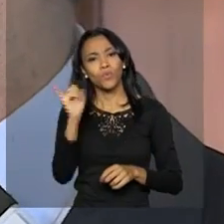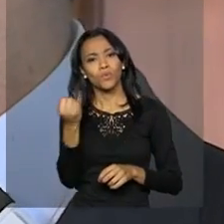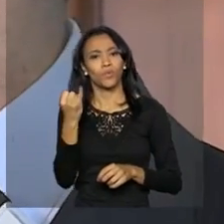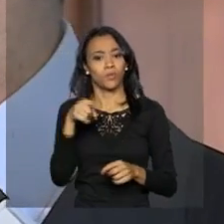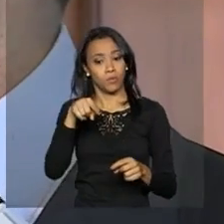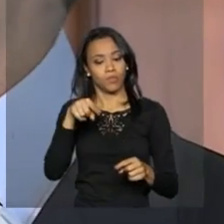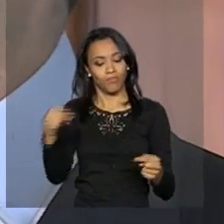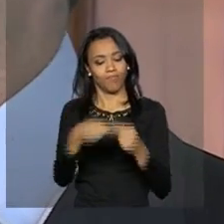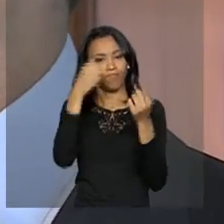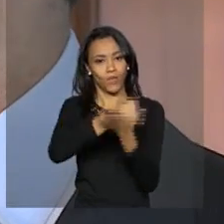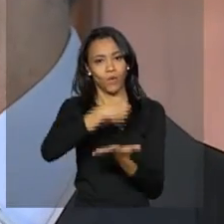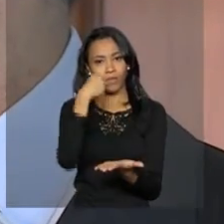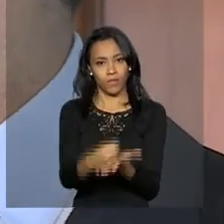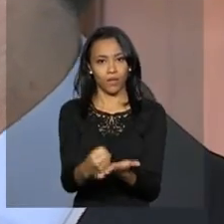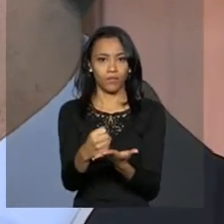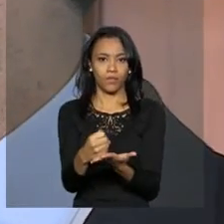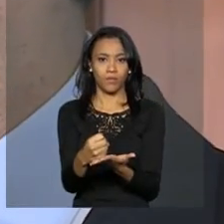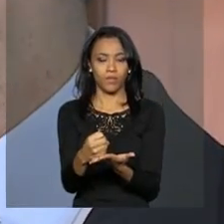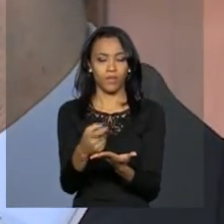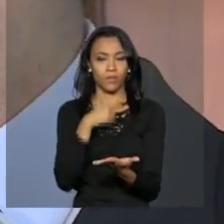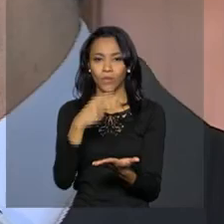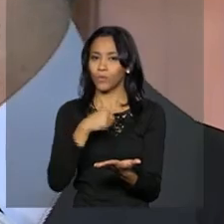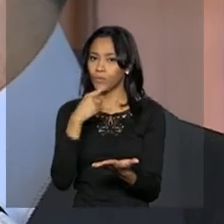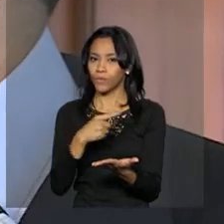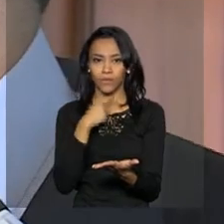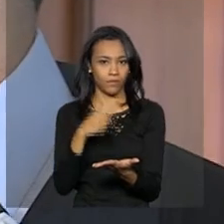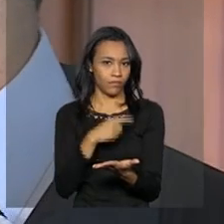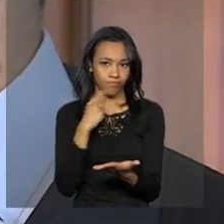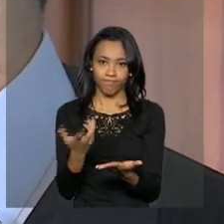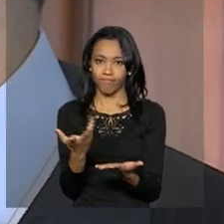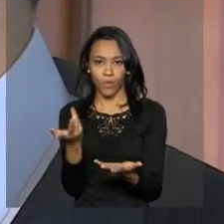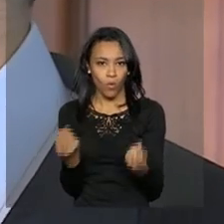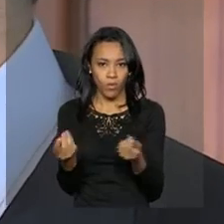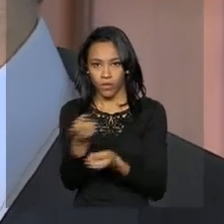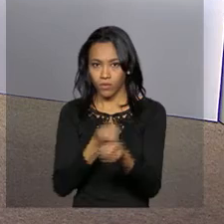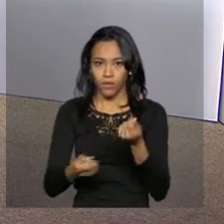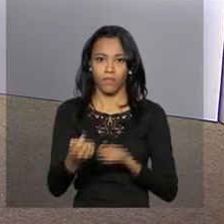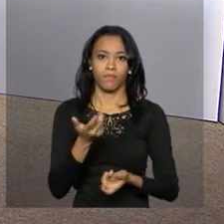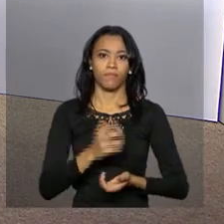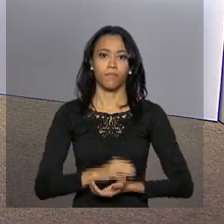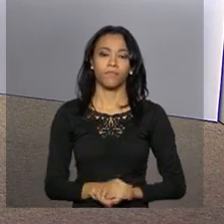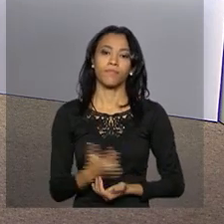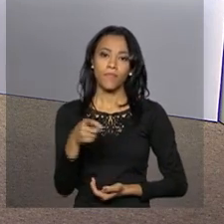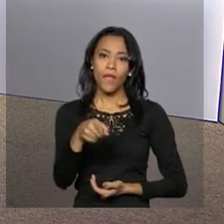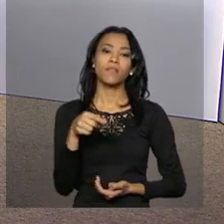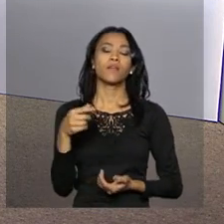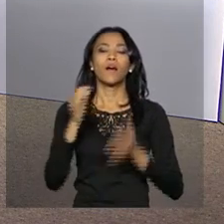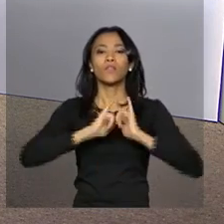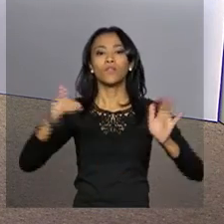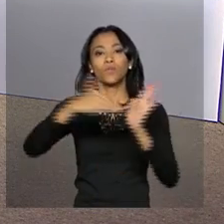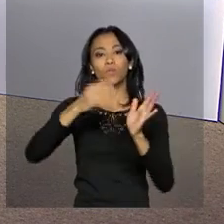de contrato. Na nossa perspectiva, não há dúvida sobre isso, não, nem espaço para negociação sobre isso. Estas foram as